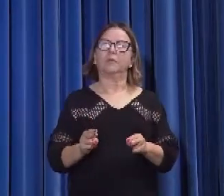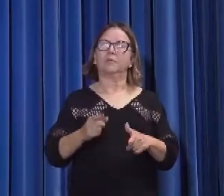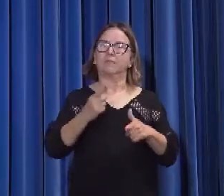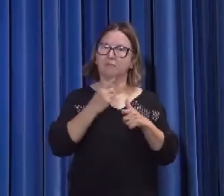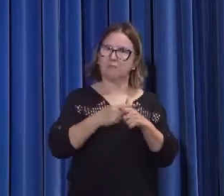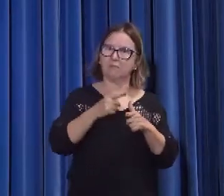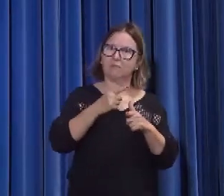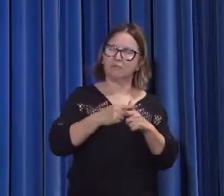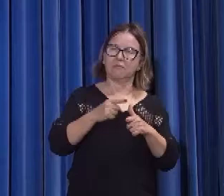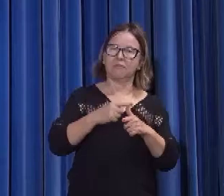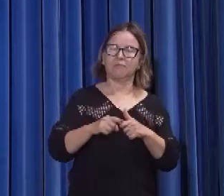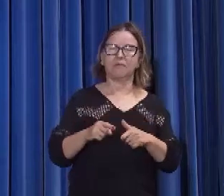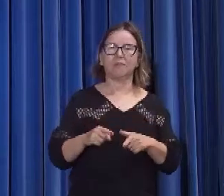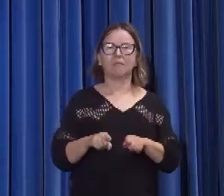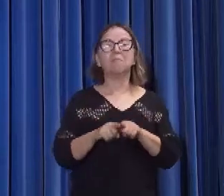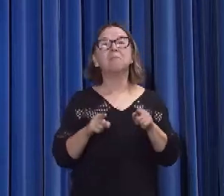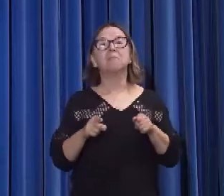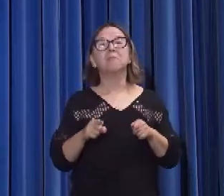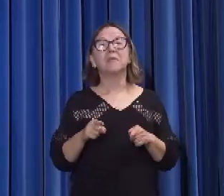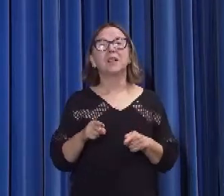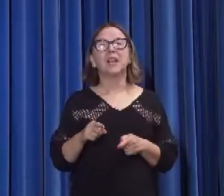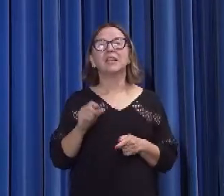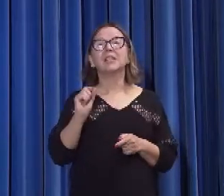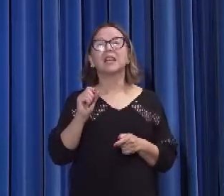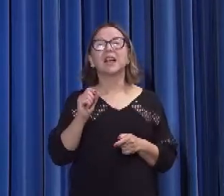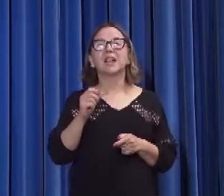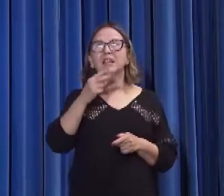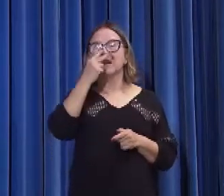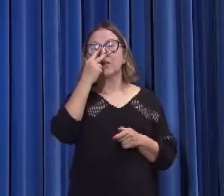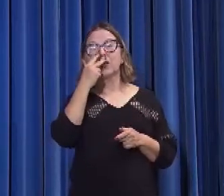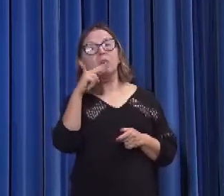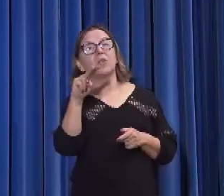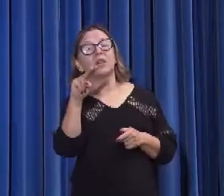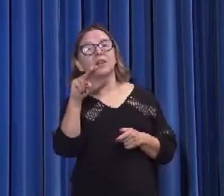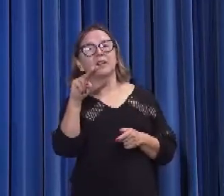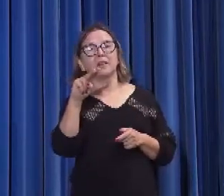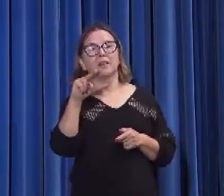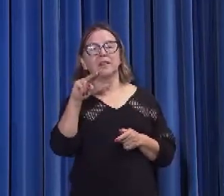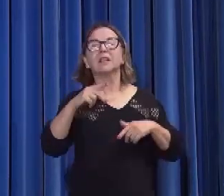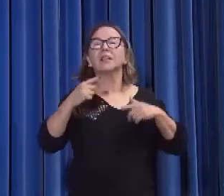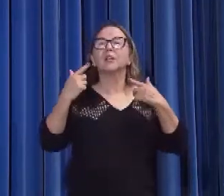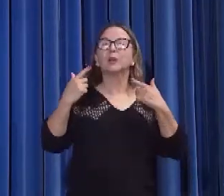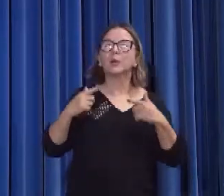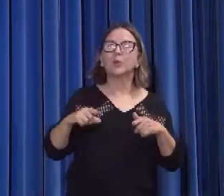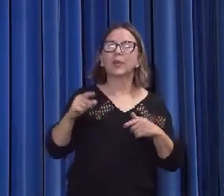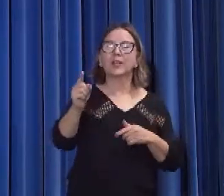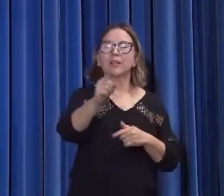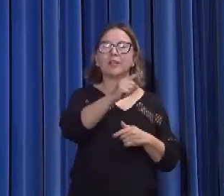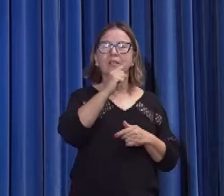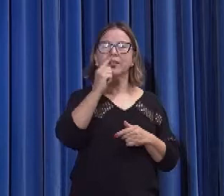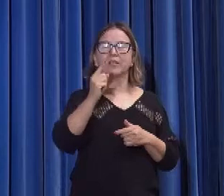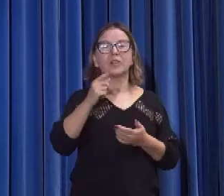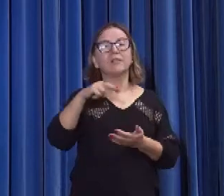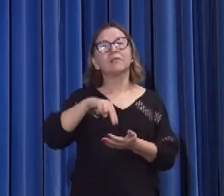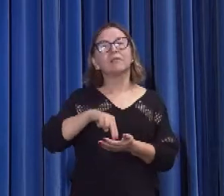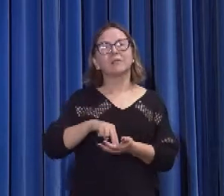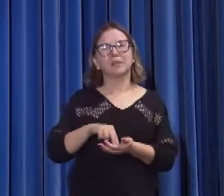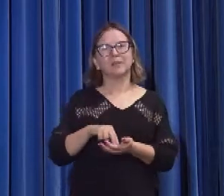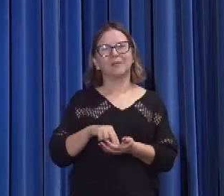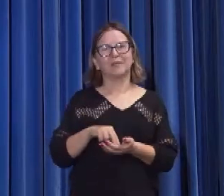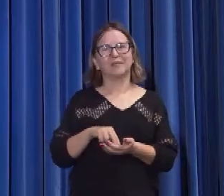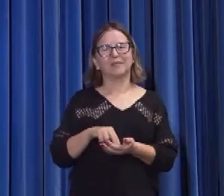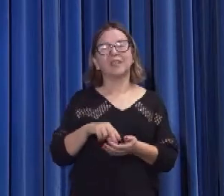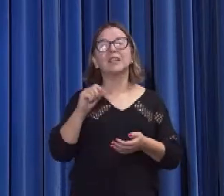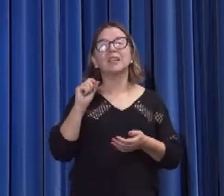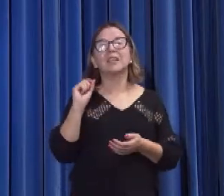nós vamos olhar? Ou para o que nós estamos colocando os nossos olhos? Em